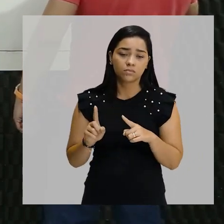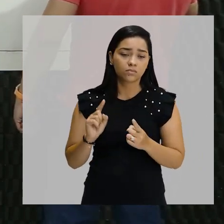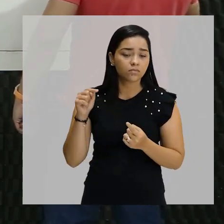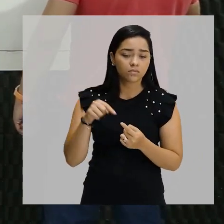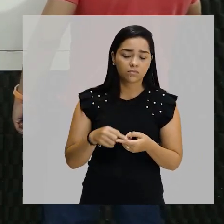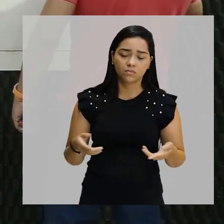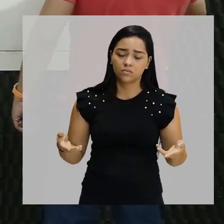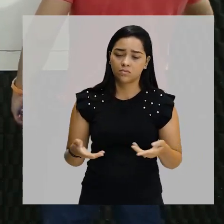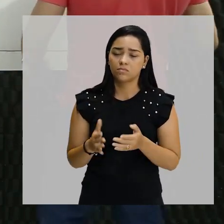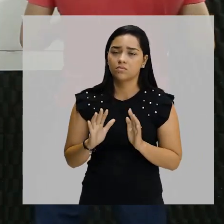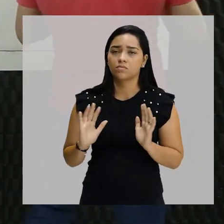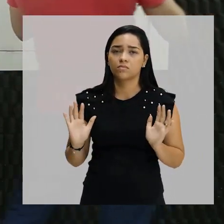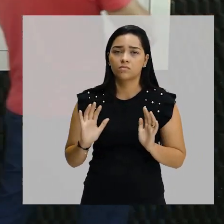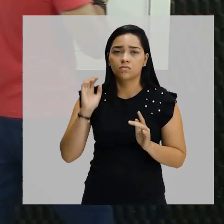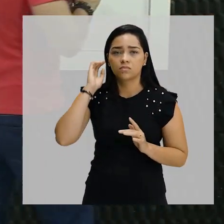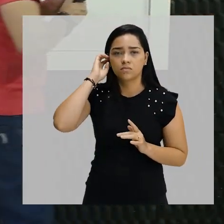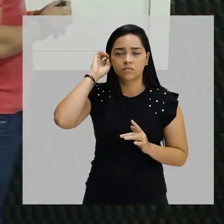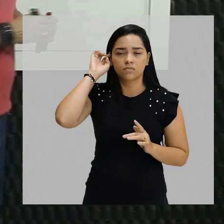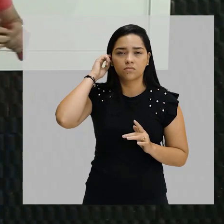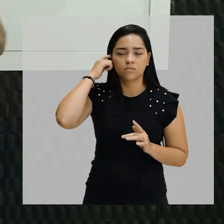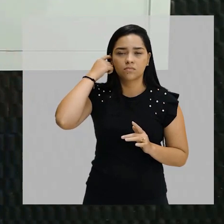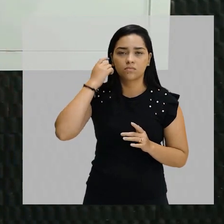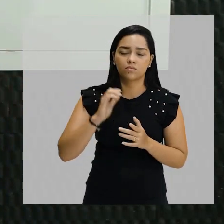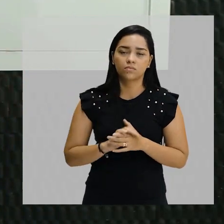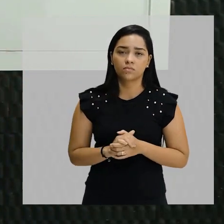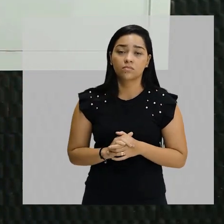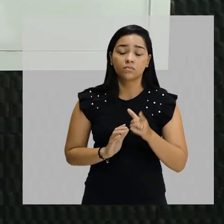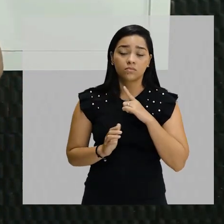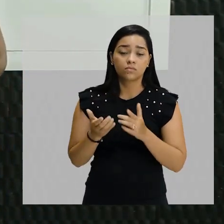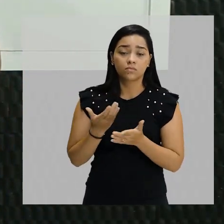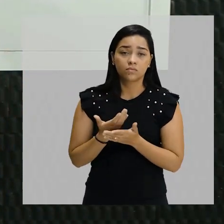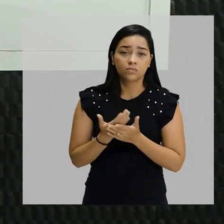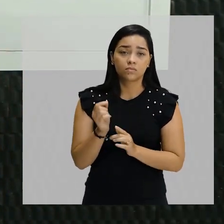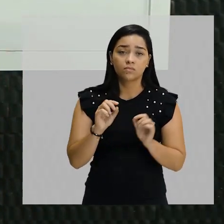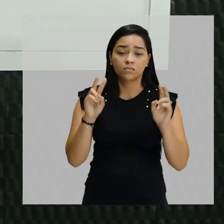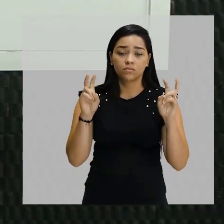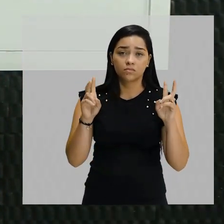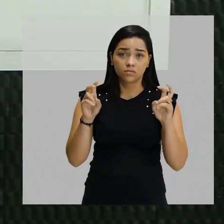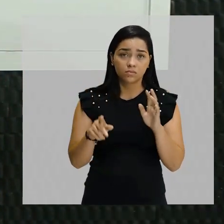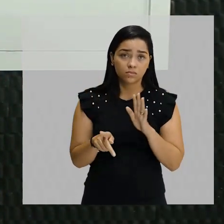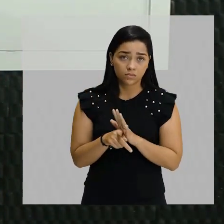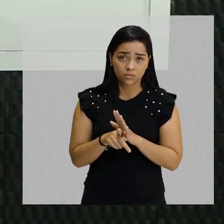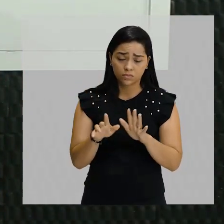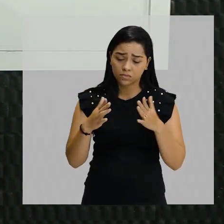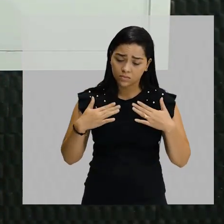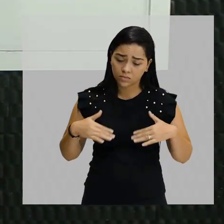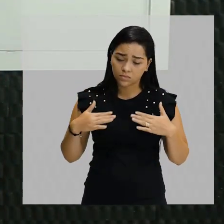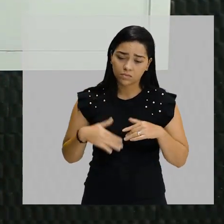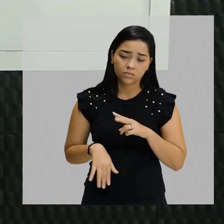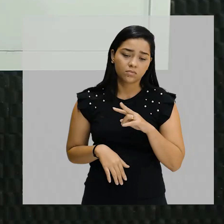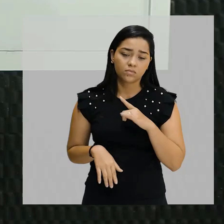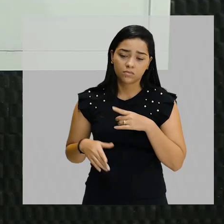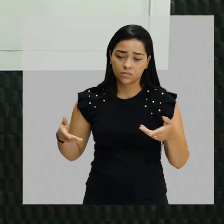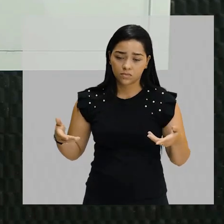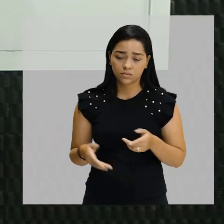alvo da gente aqui hoje nós temos aula só sobre isso aquela famosa expressão cartesiana Calma que a gente não vai